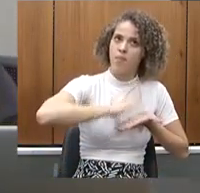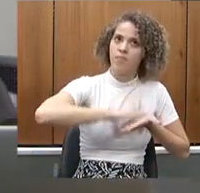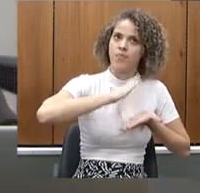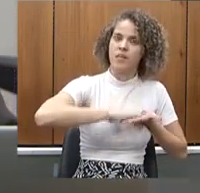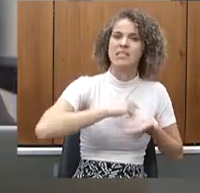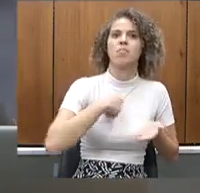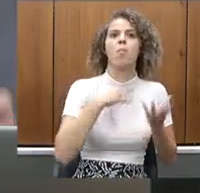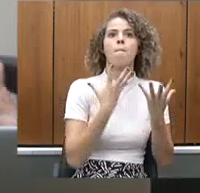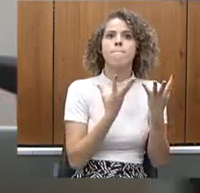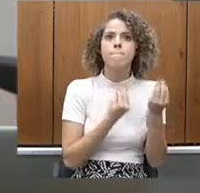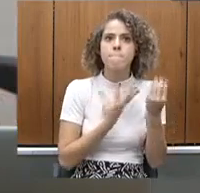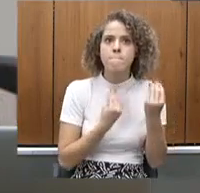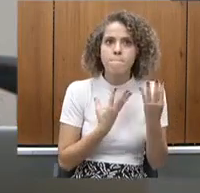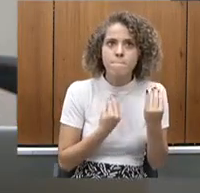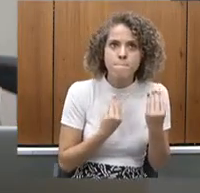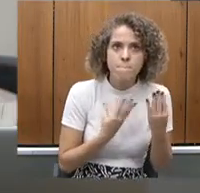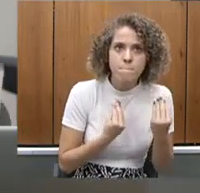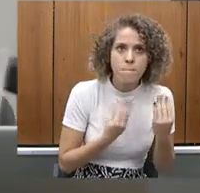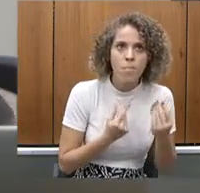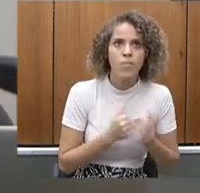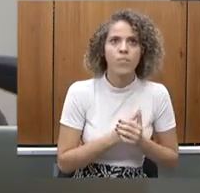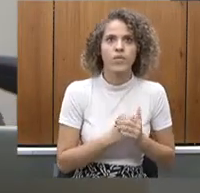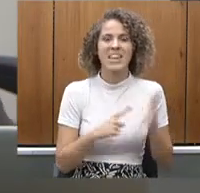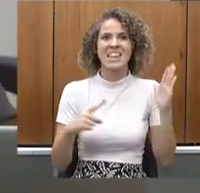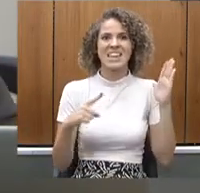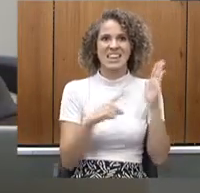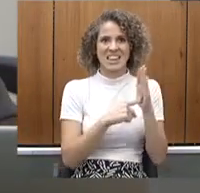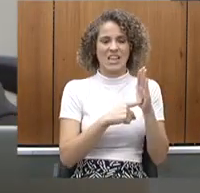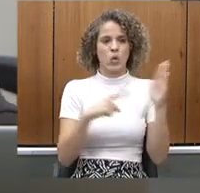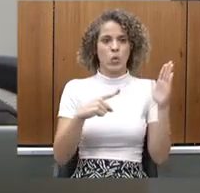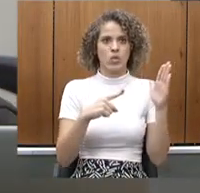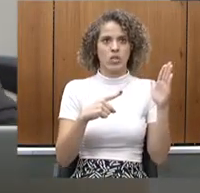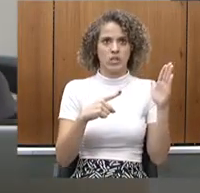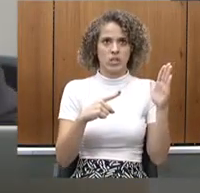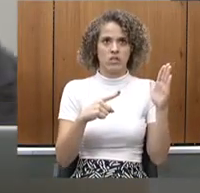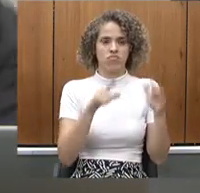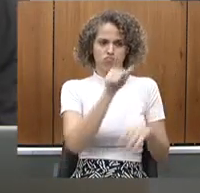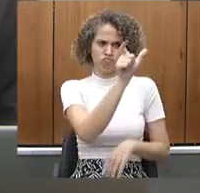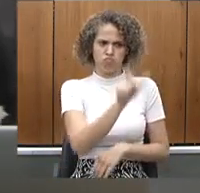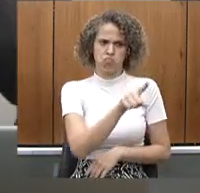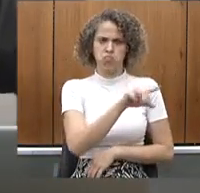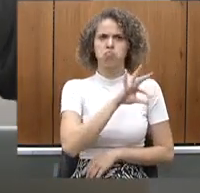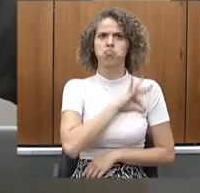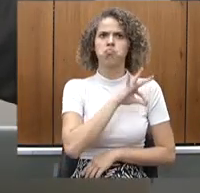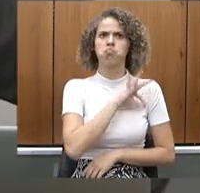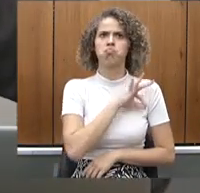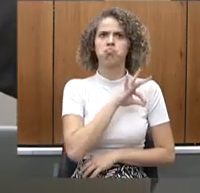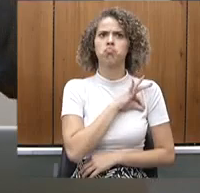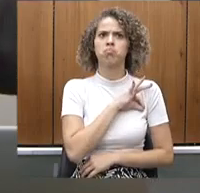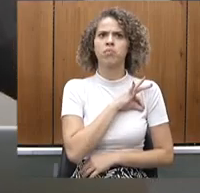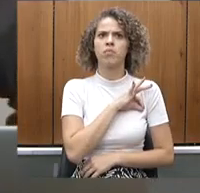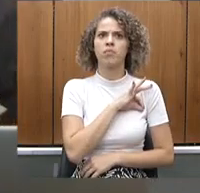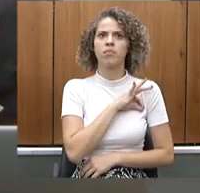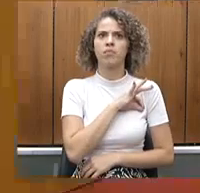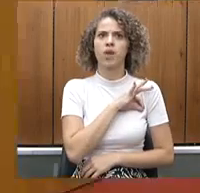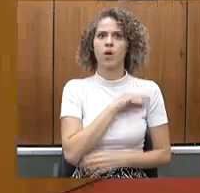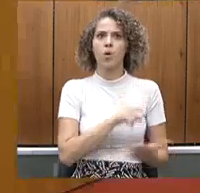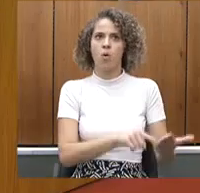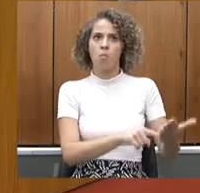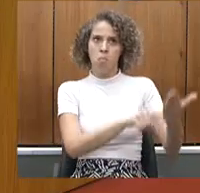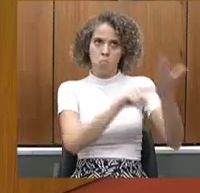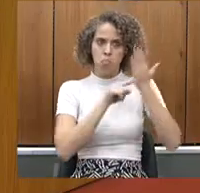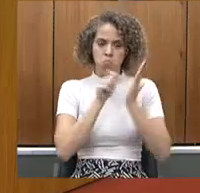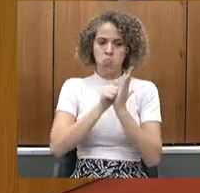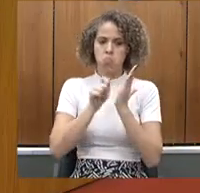sistemáticamente inclusive vou chegar uma denúncia inusitada policial depois eu quero que a doutora Laura me traga aqui por